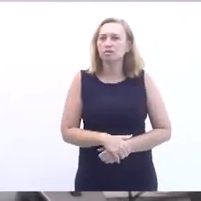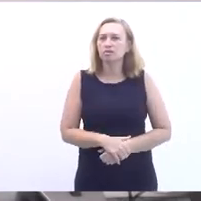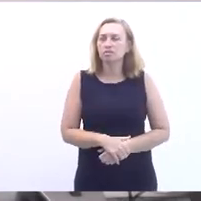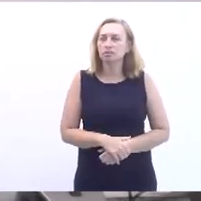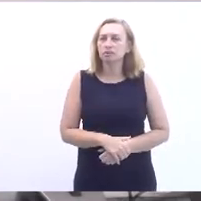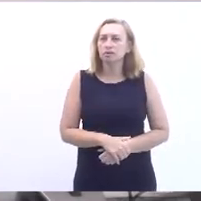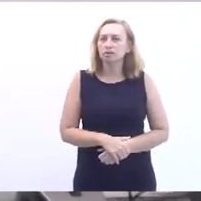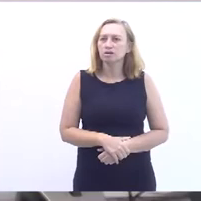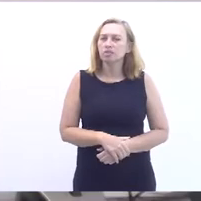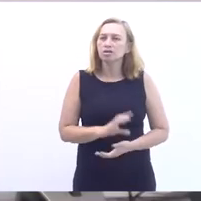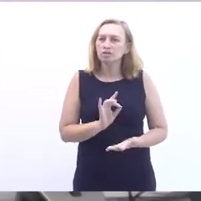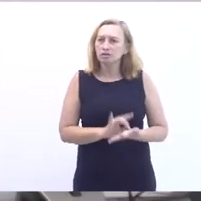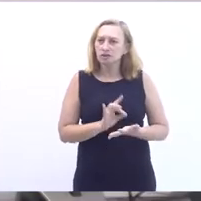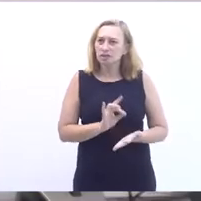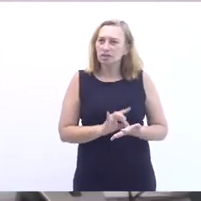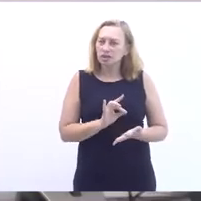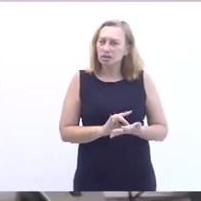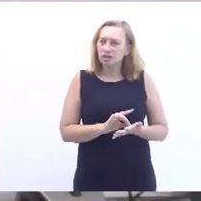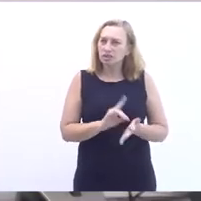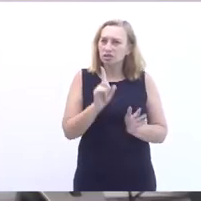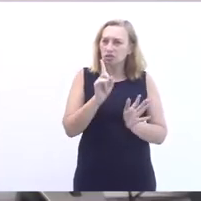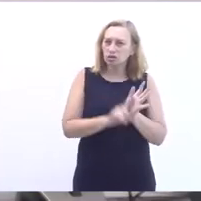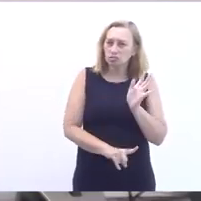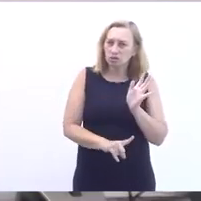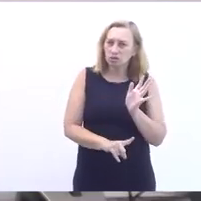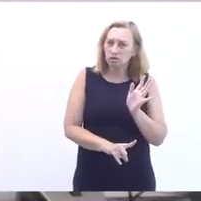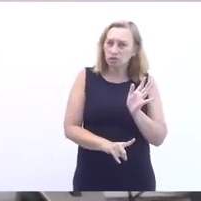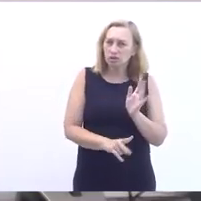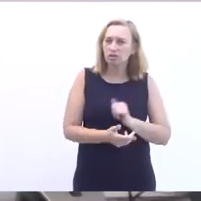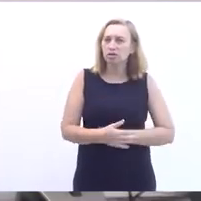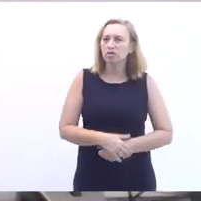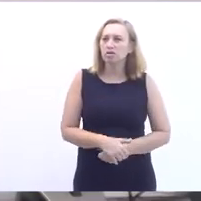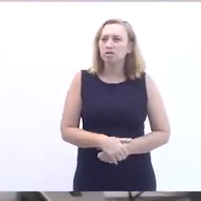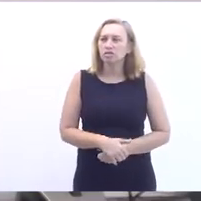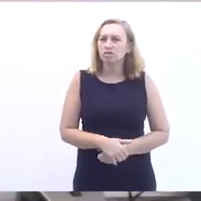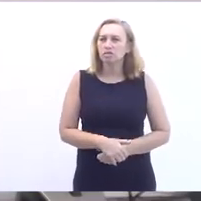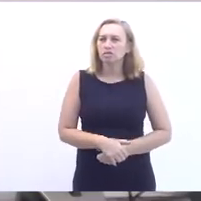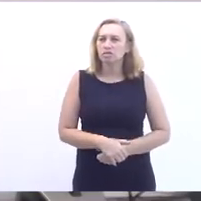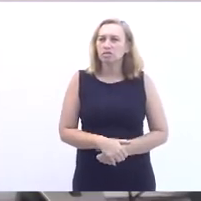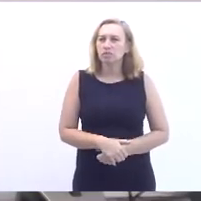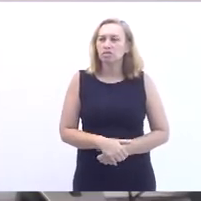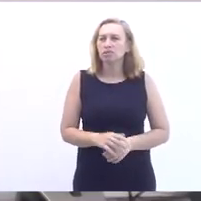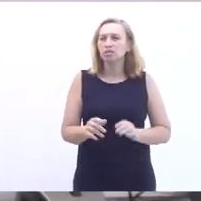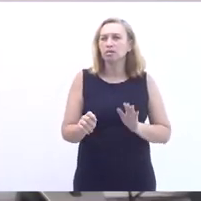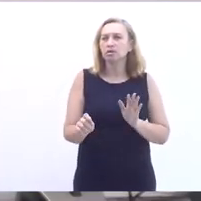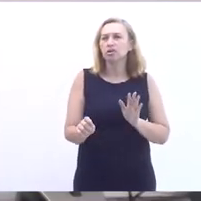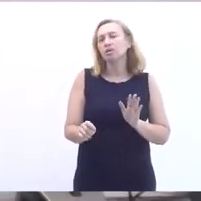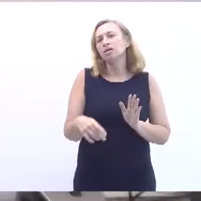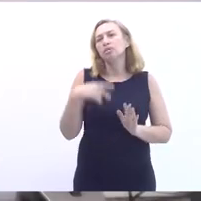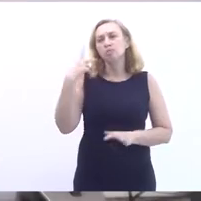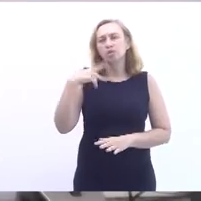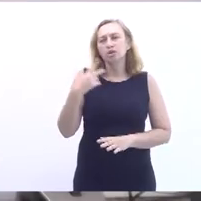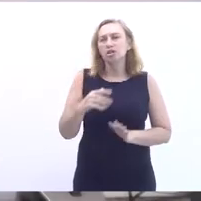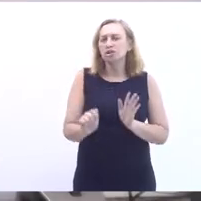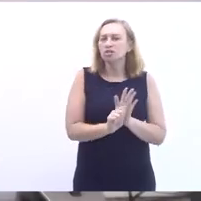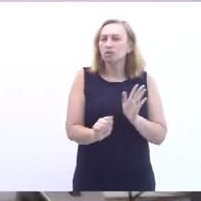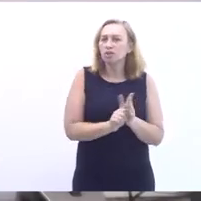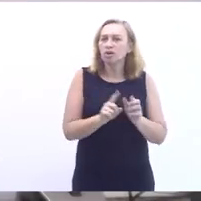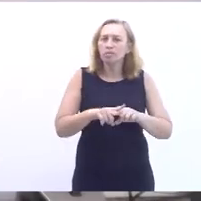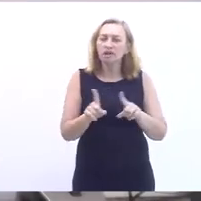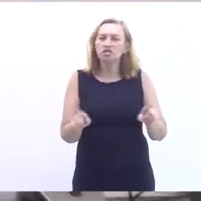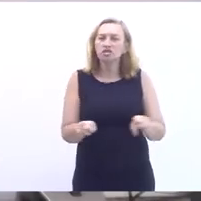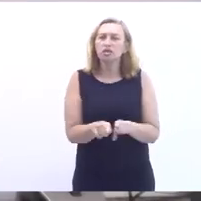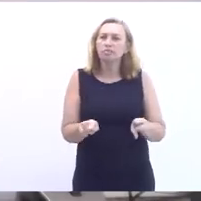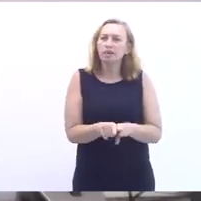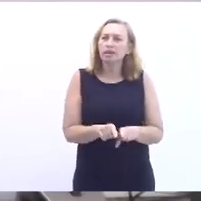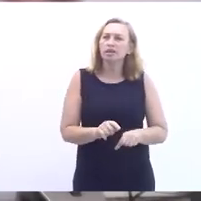é uma verdadeira situação de redução de danos digamos assim dessa da política de drogas Mas também de se